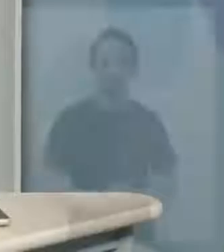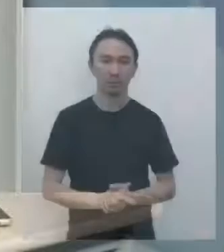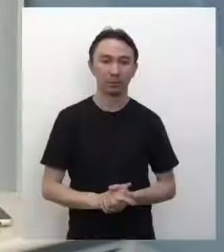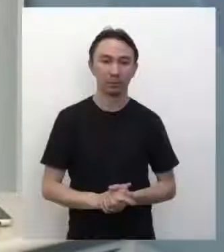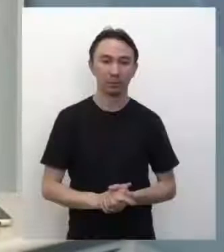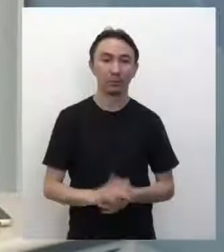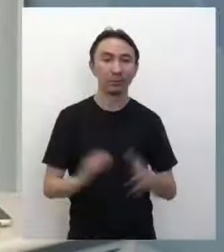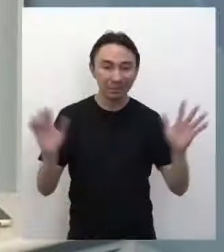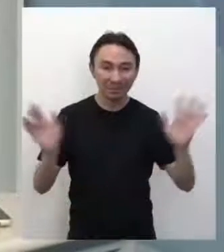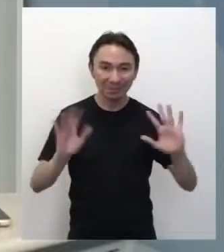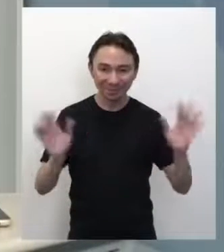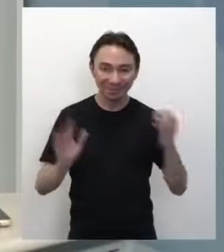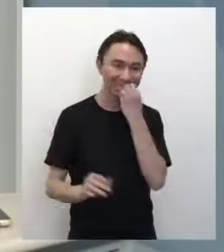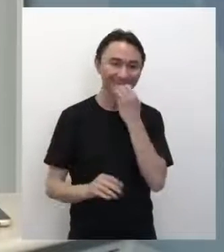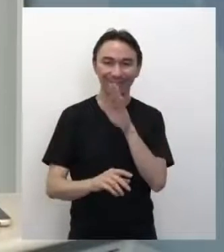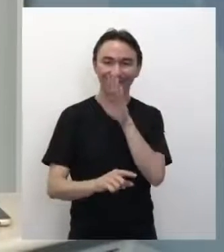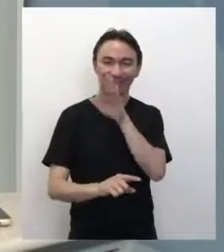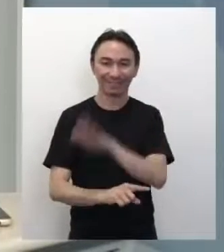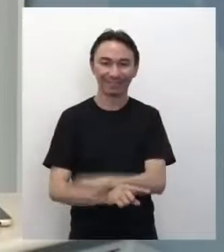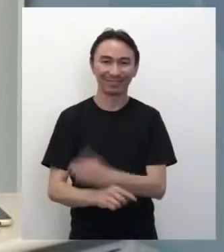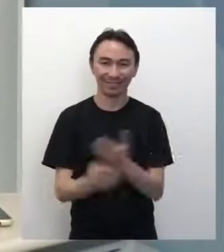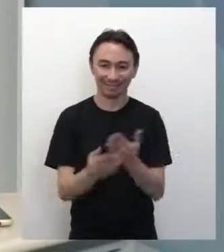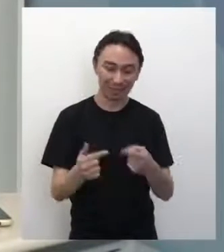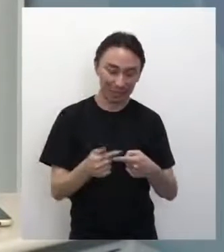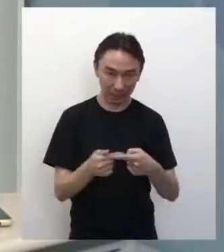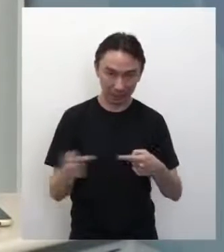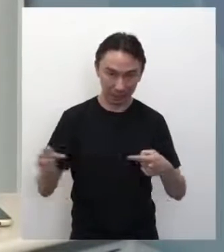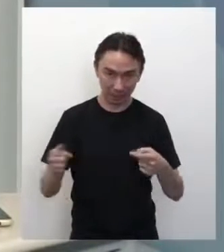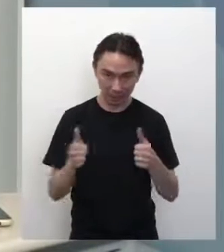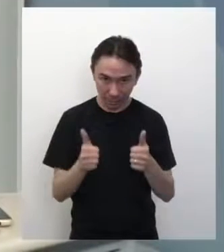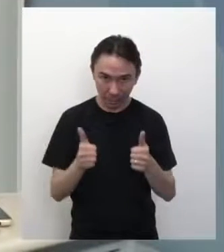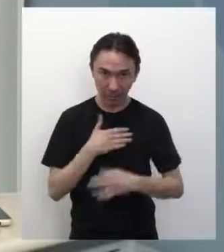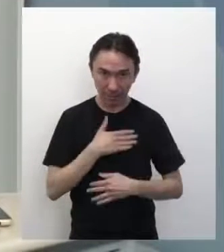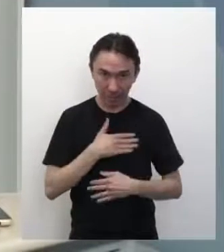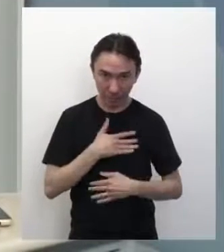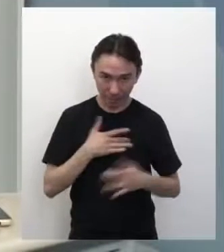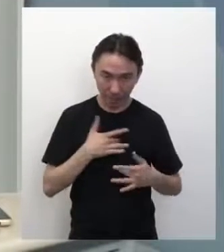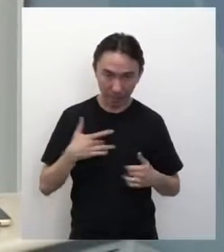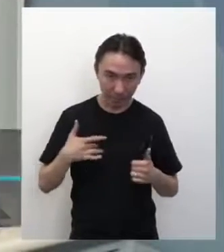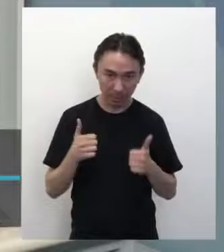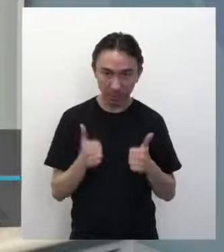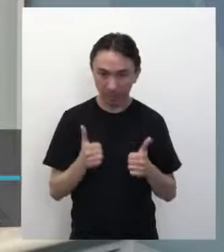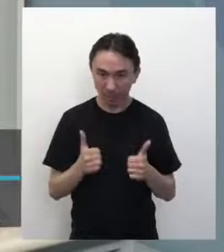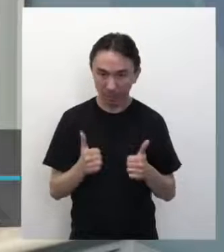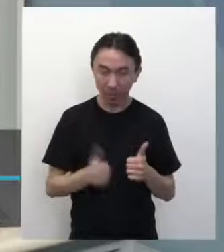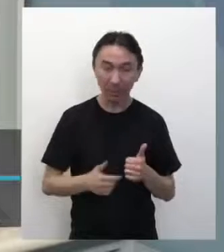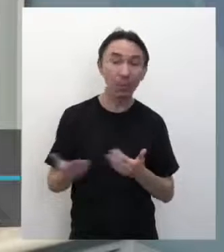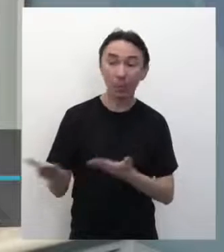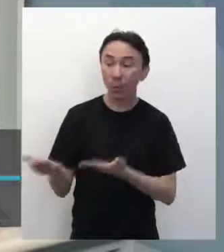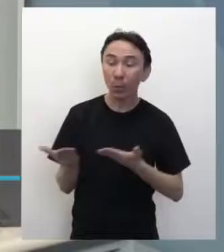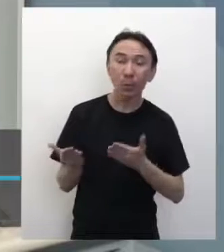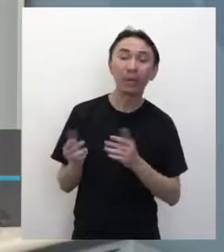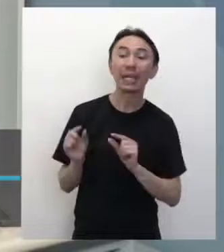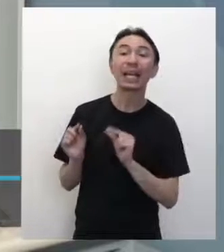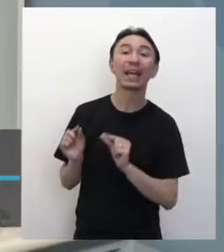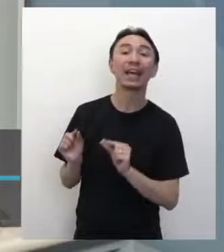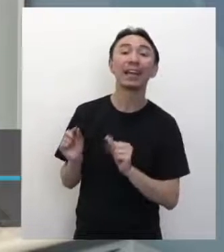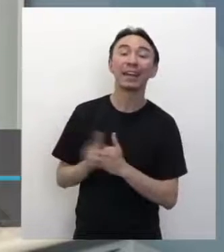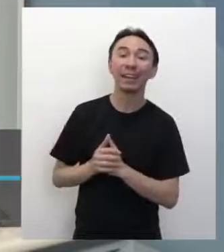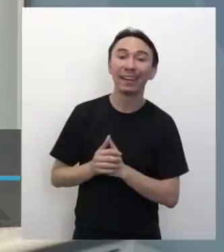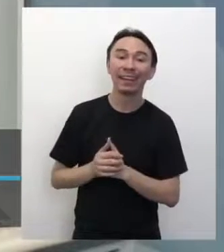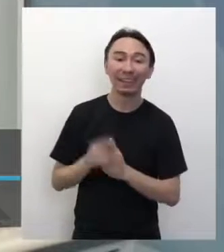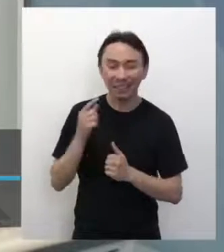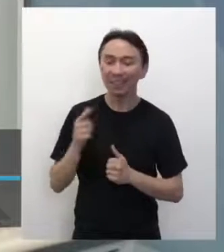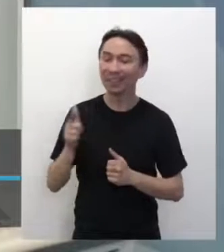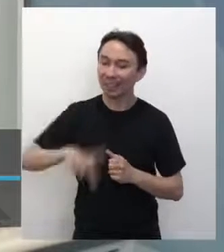Oi, turma, boa tarde. Passaram bem a semana? Tudo bem? Quem será que é o convidado que eu trouxe hoje? Mais uma aula de